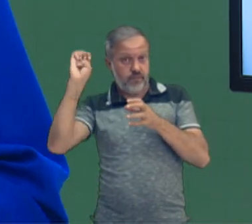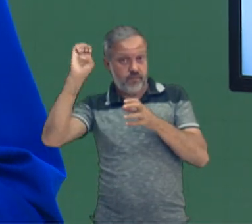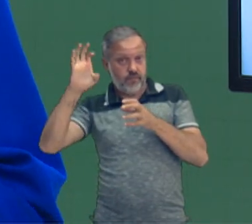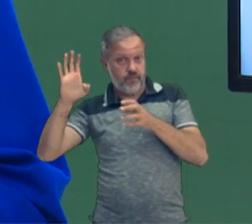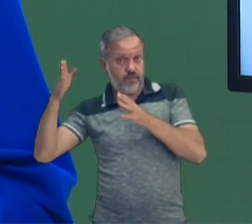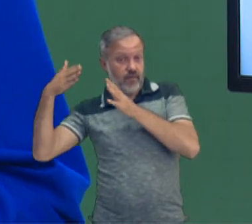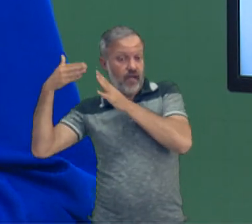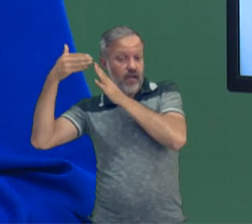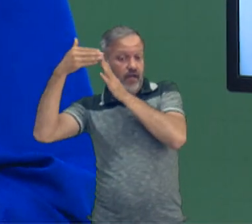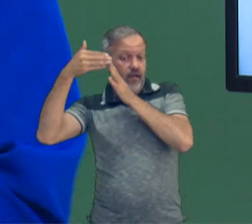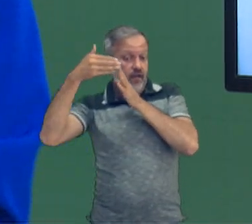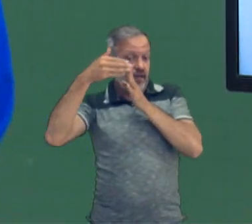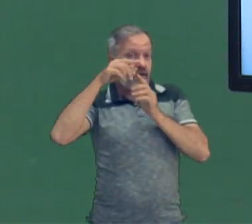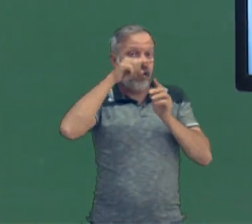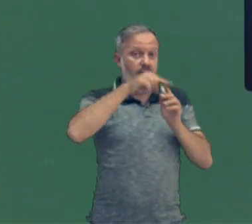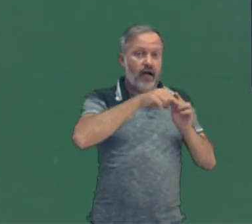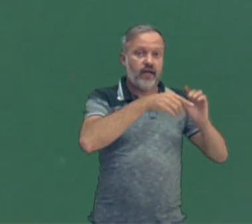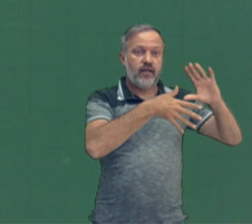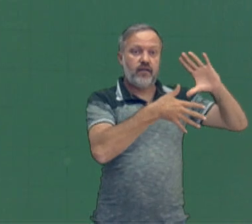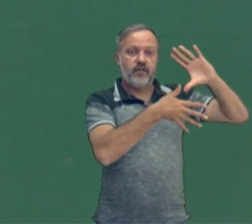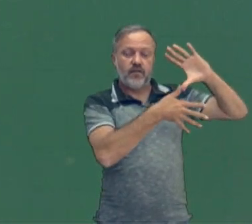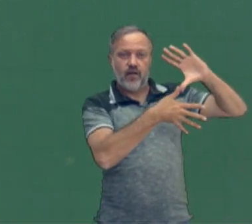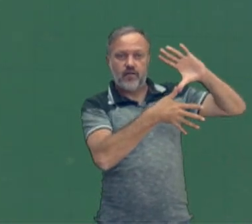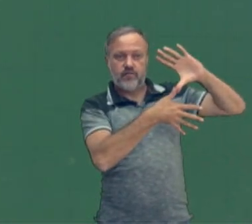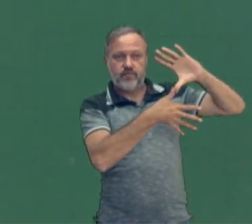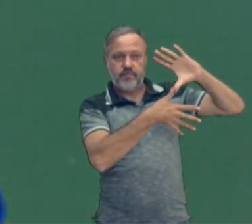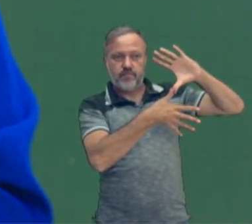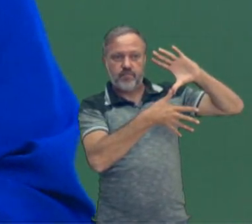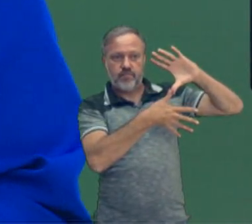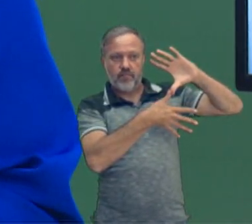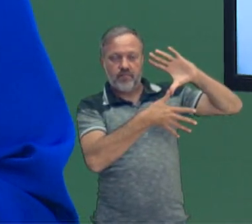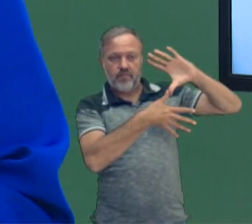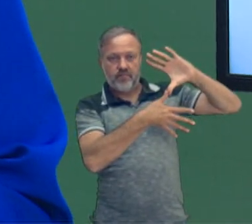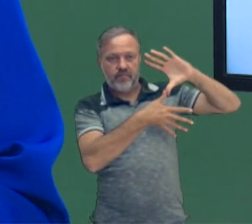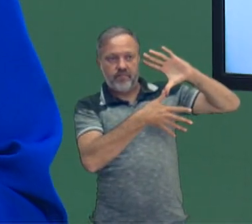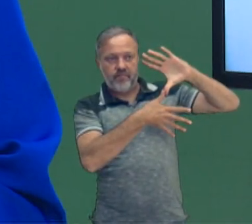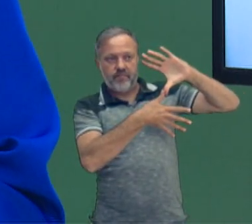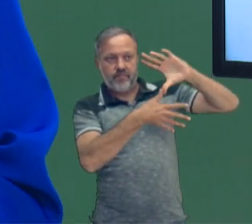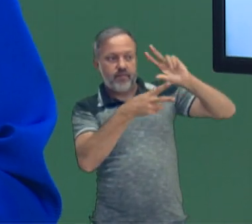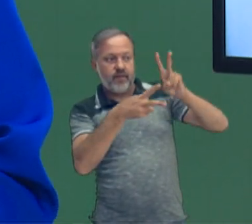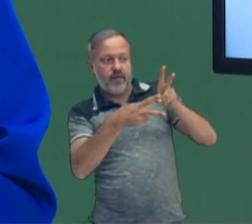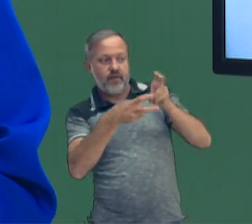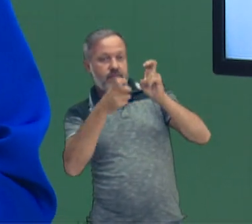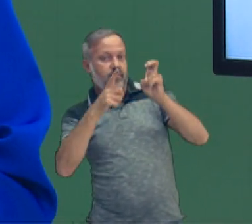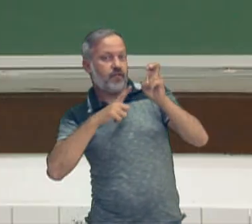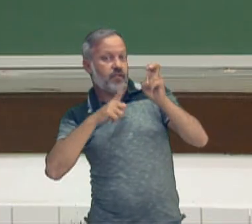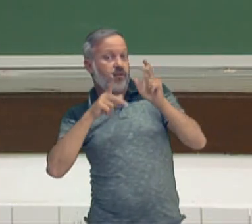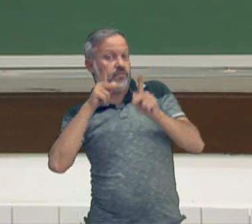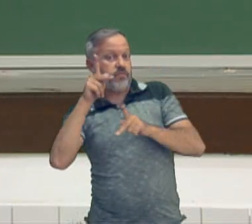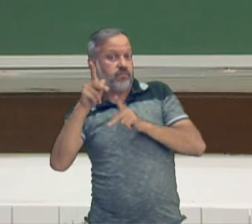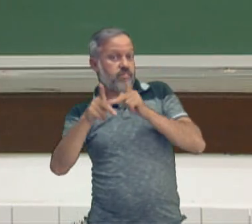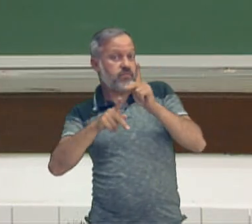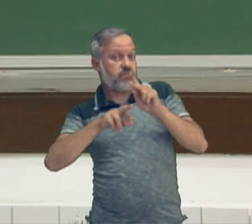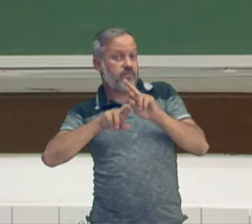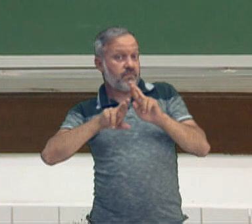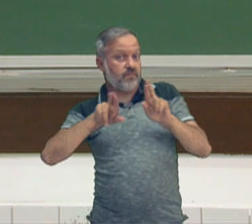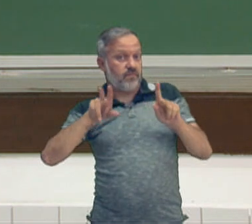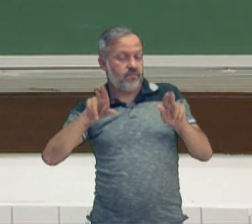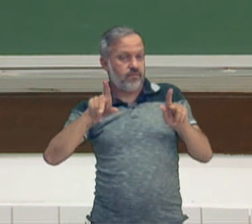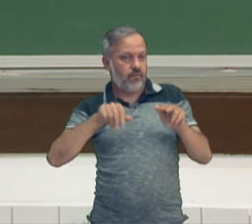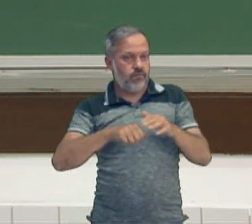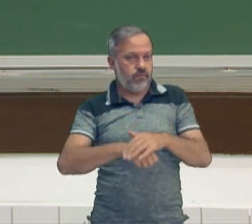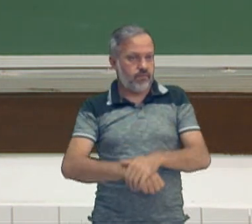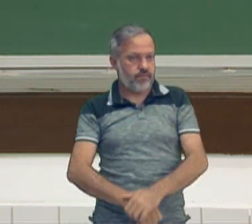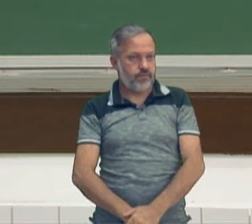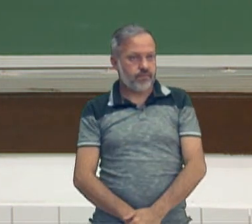colonizador que chegou é que não atribuiu o devido valor àquela cultura. E que pena que se perdeu.